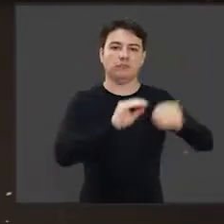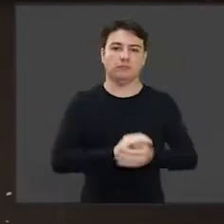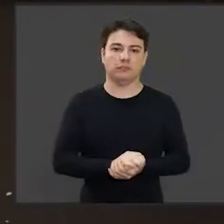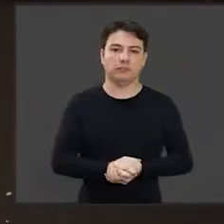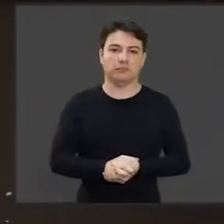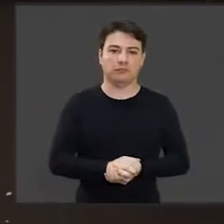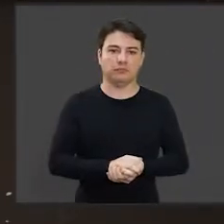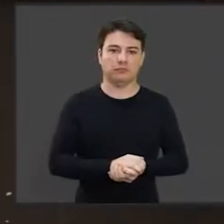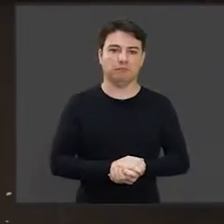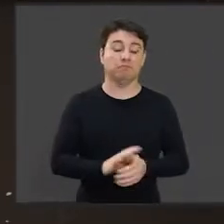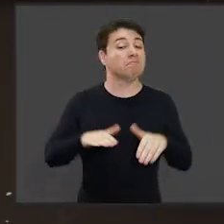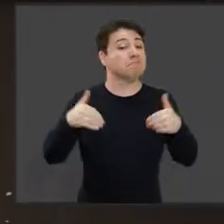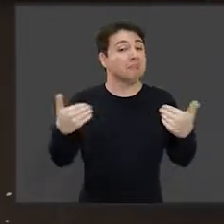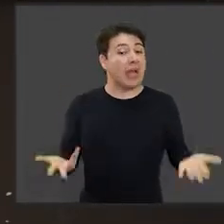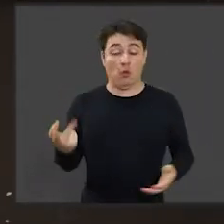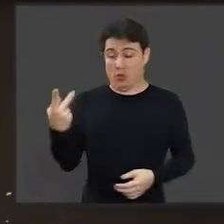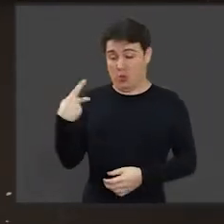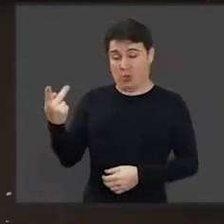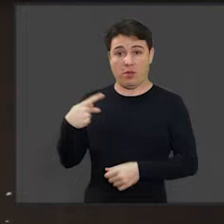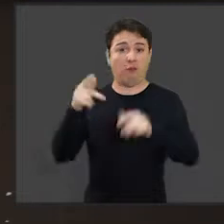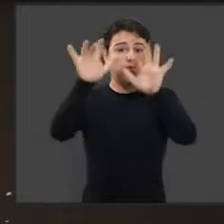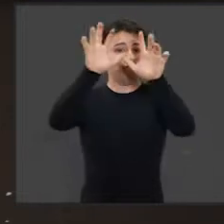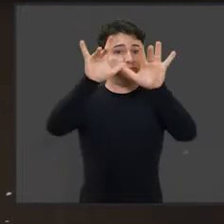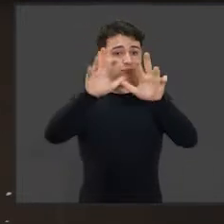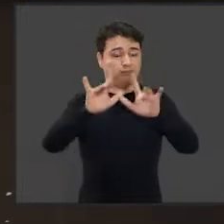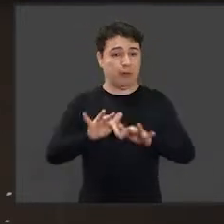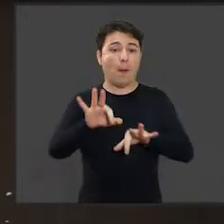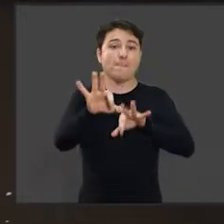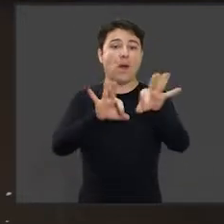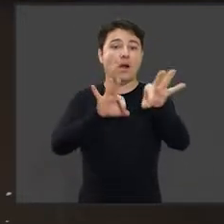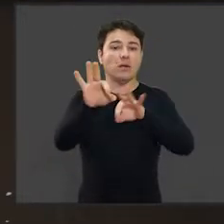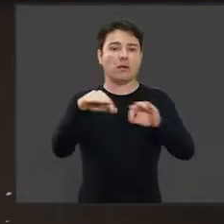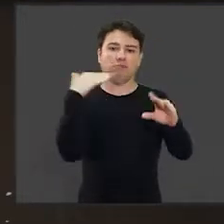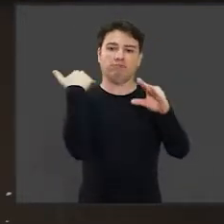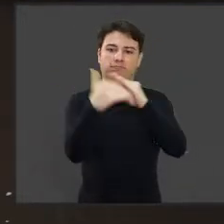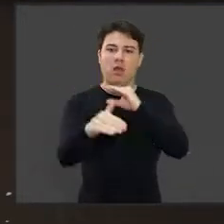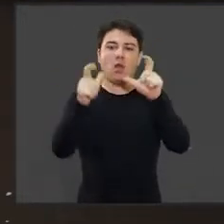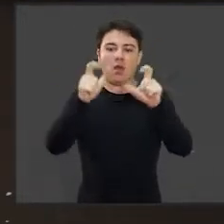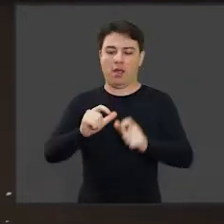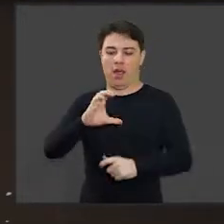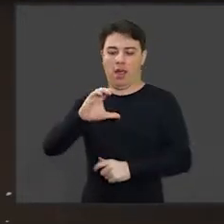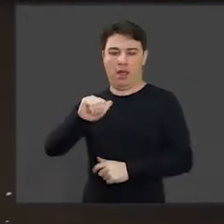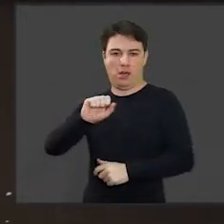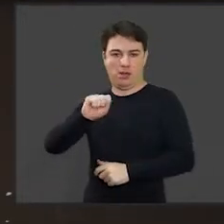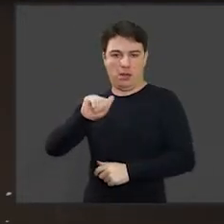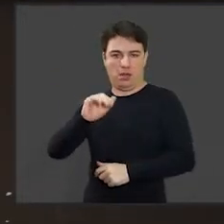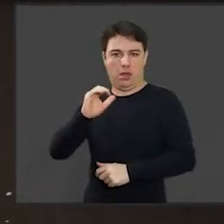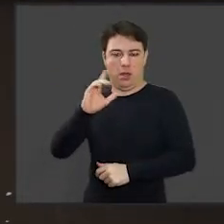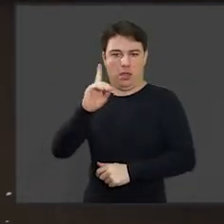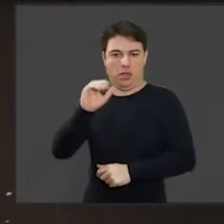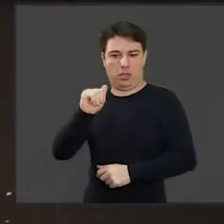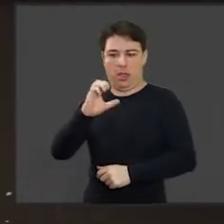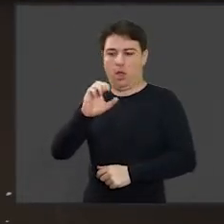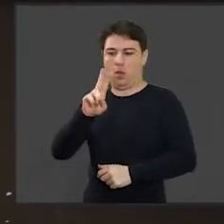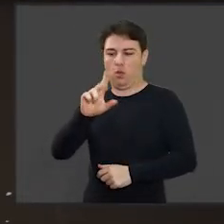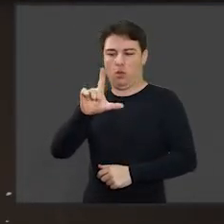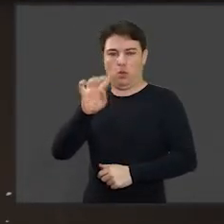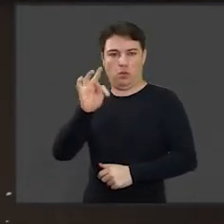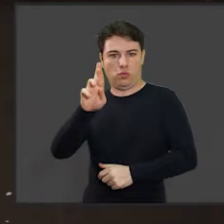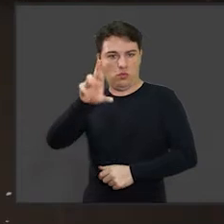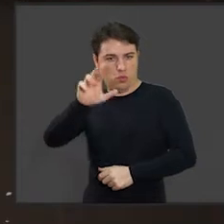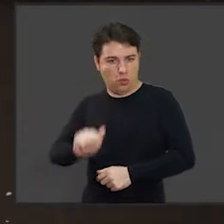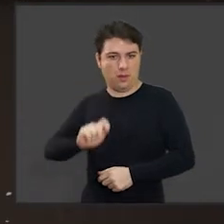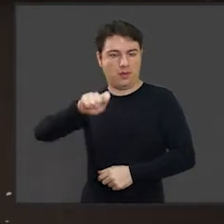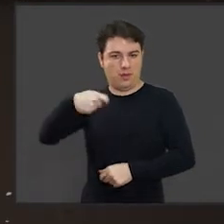Paulo, né? E aí decidimos inscrever um projeto na Casa da Cultura, para fazer uma turma de improvisação, o projeto